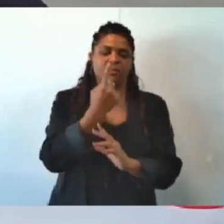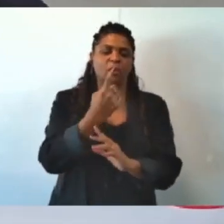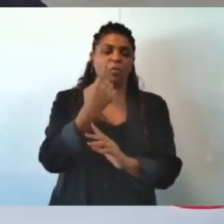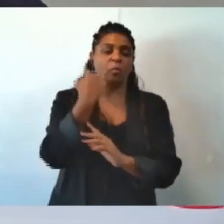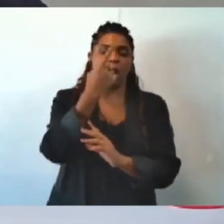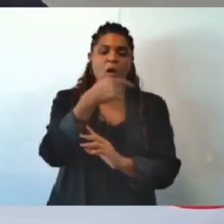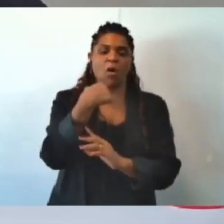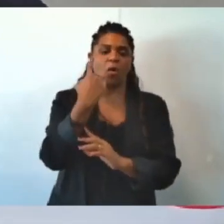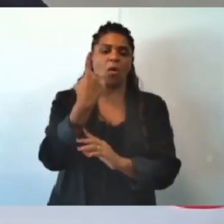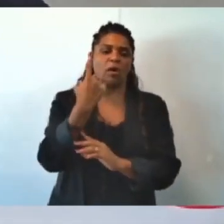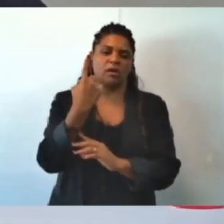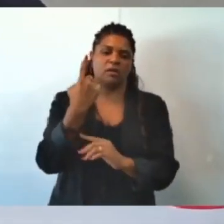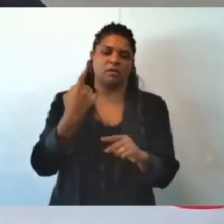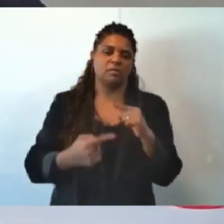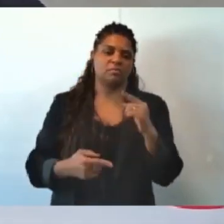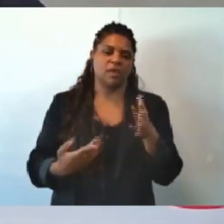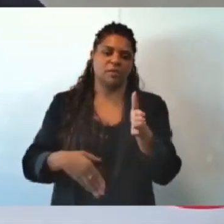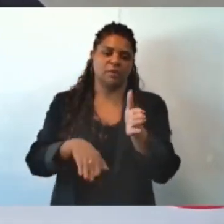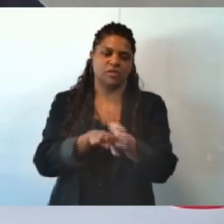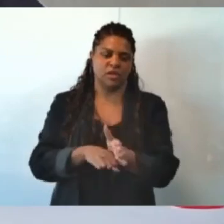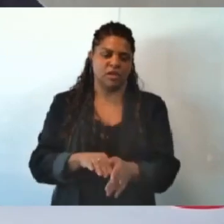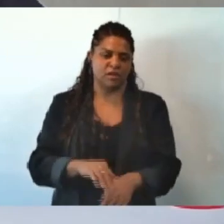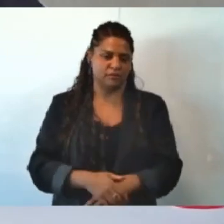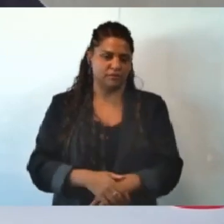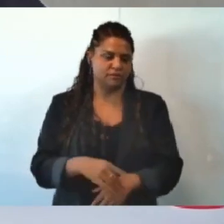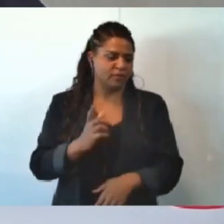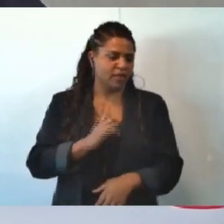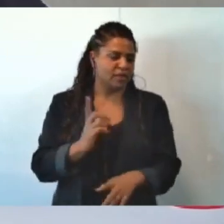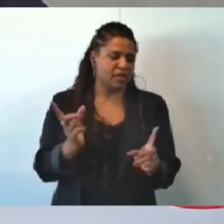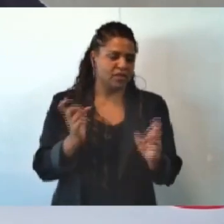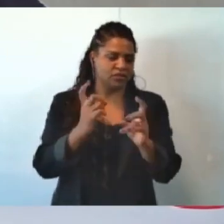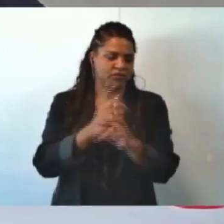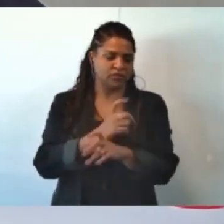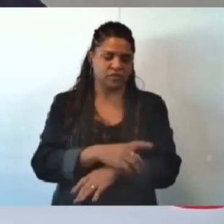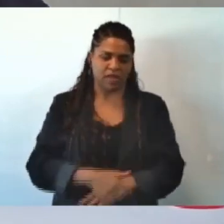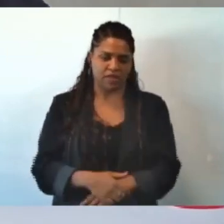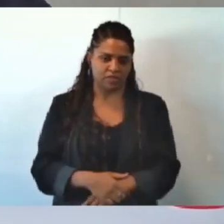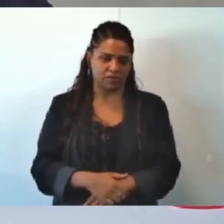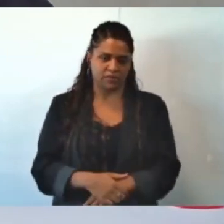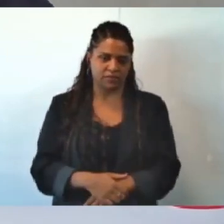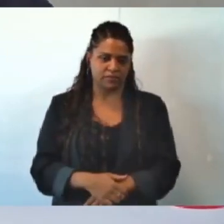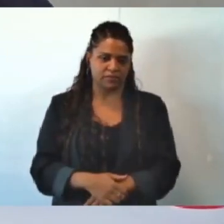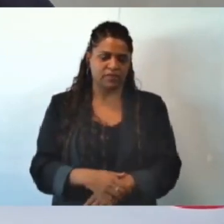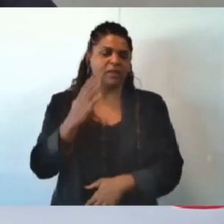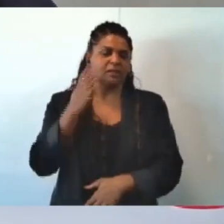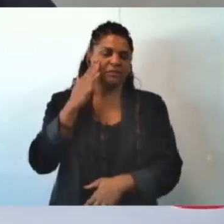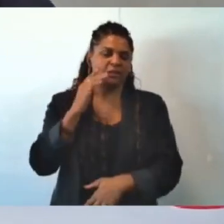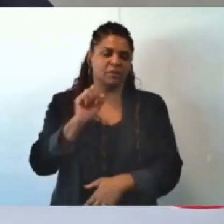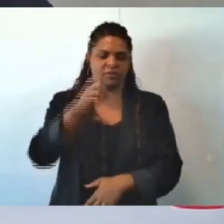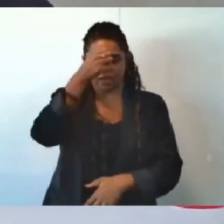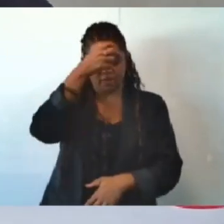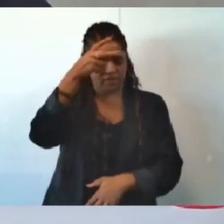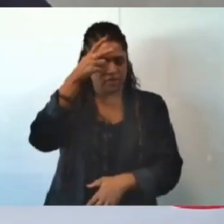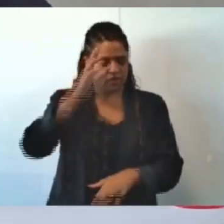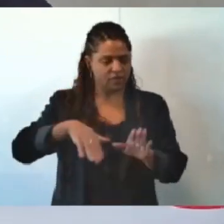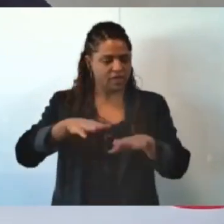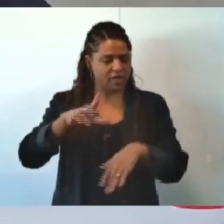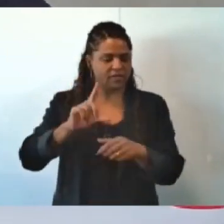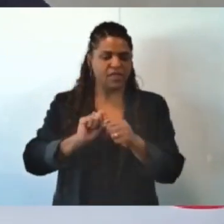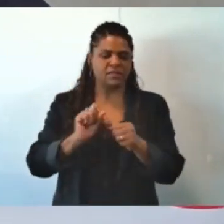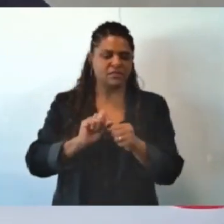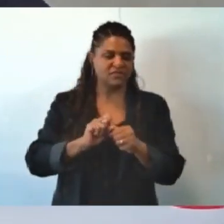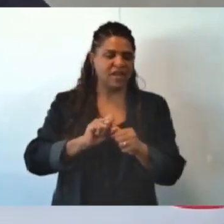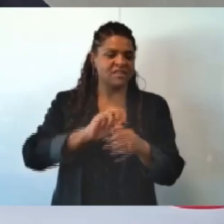essas constantes dificuldades. A gente sabe que a prefeitura, às vezes, ela investe milhões de reais para que